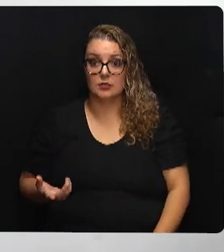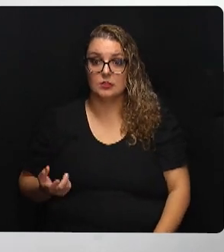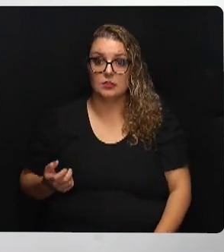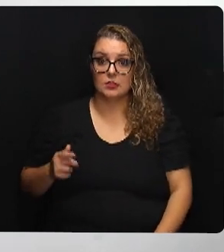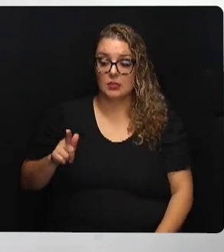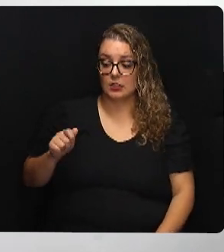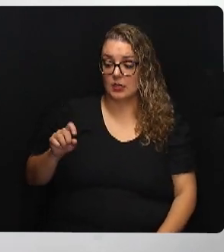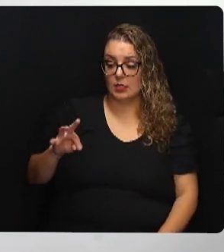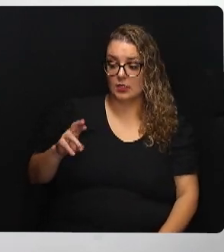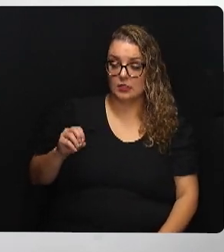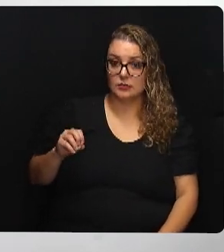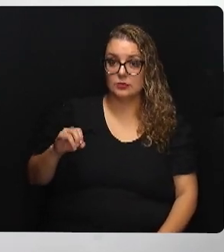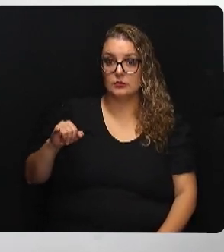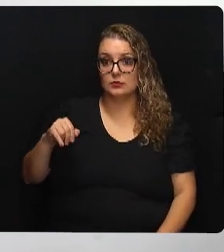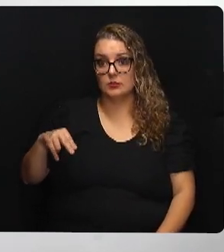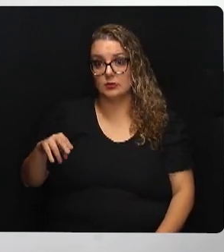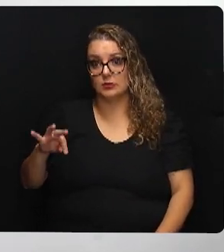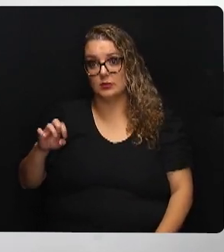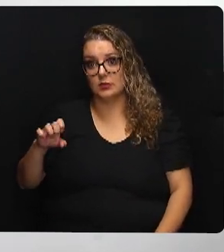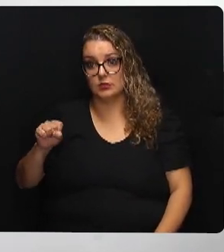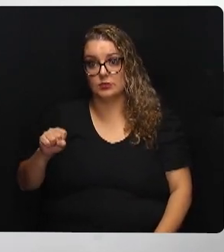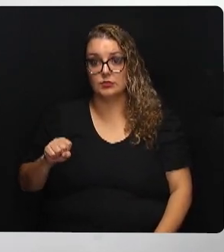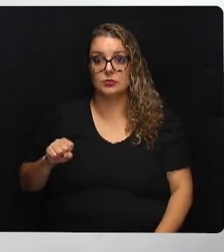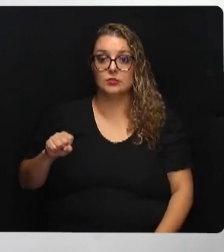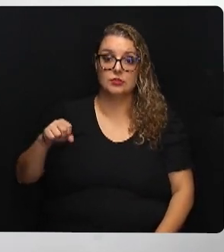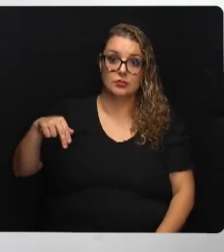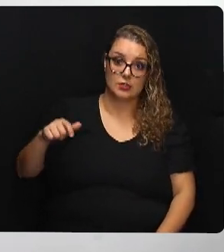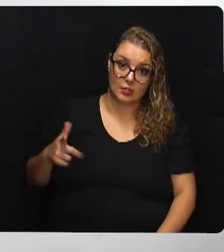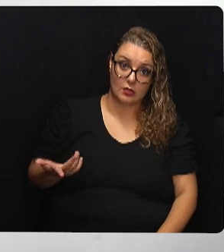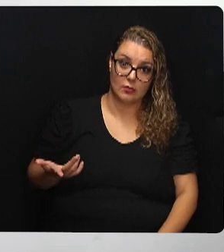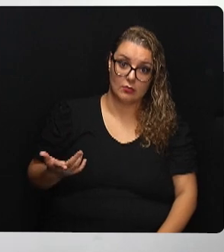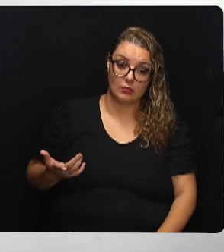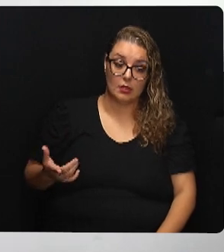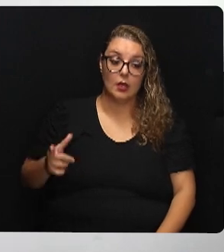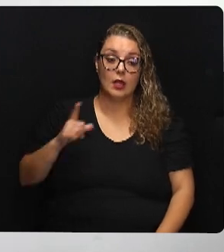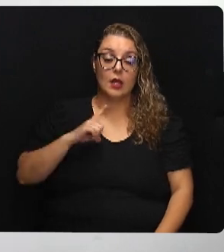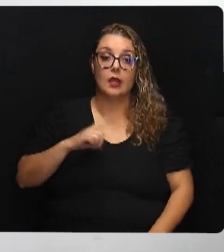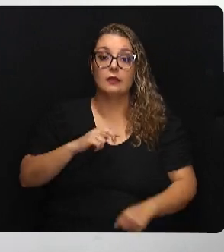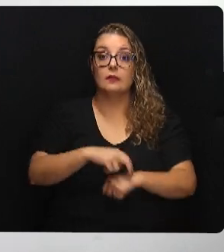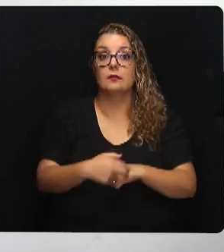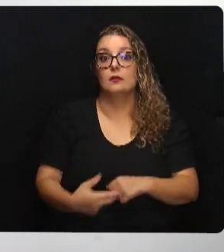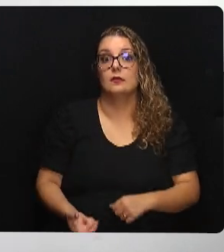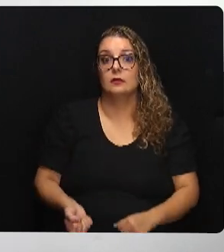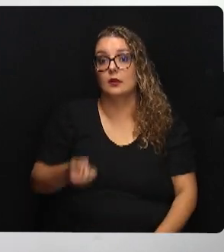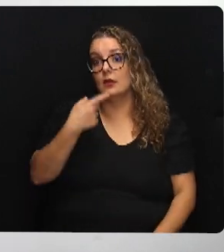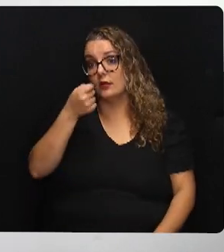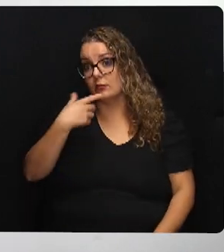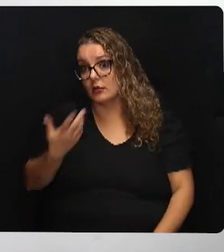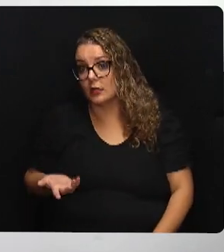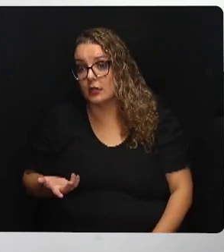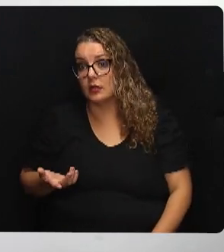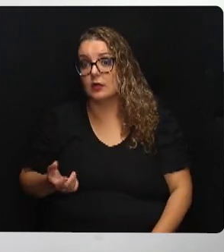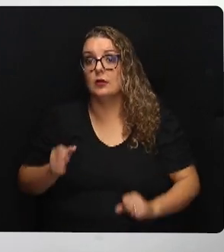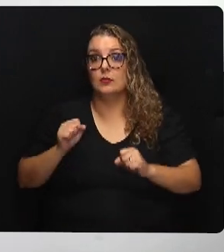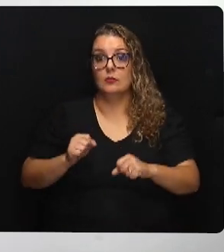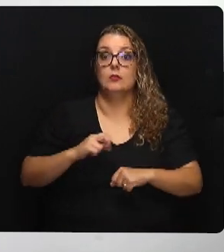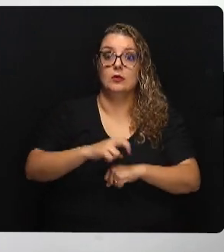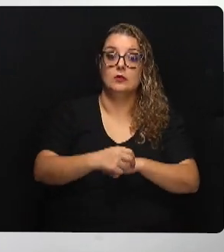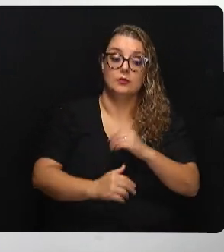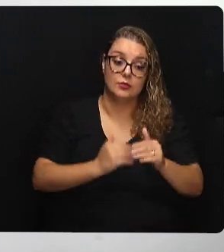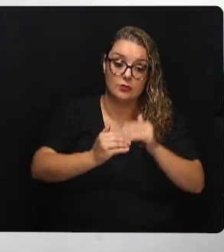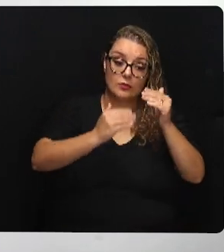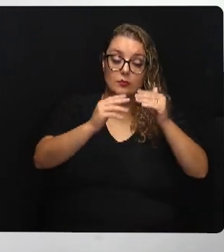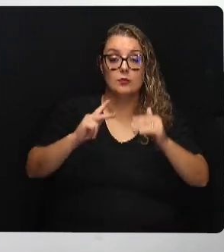virose gastrointestinal e, na verdade, ela está com uma dengue, se ela usa um anti-inflamatório, ela pode a causar uma